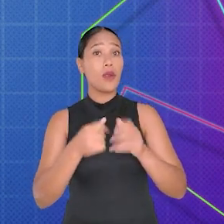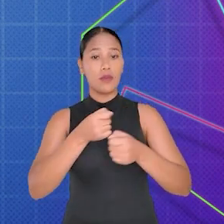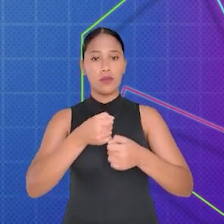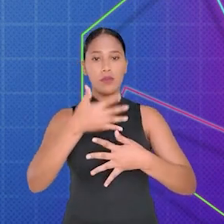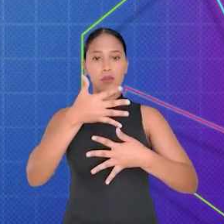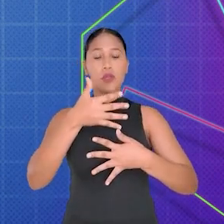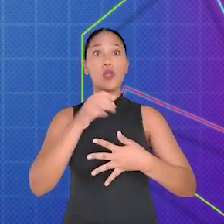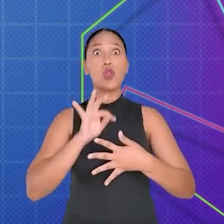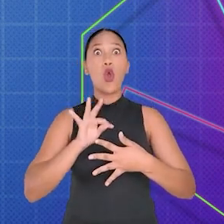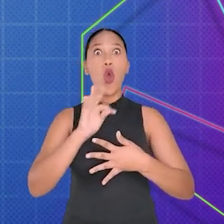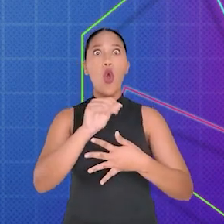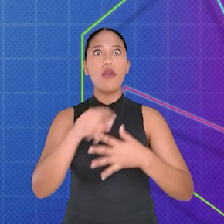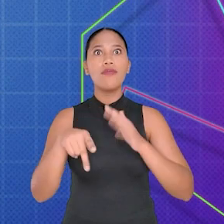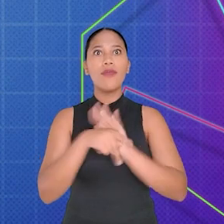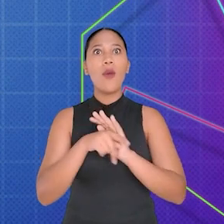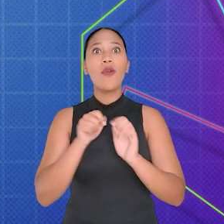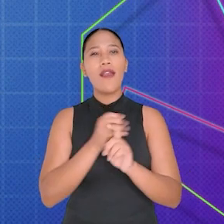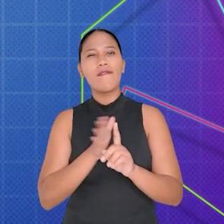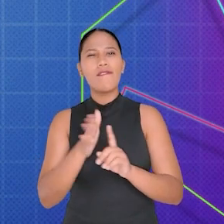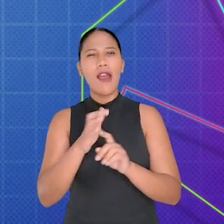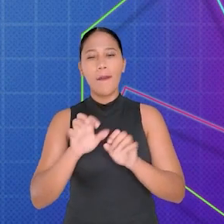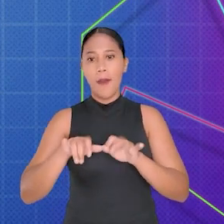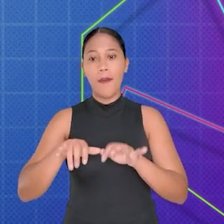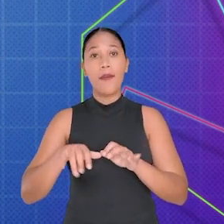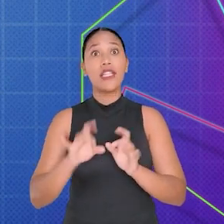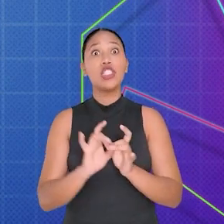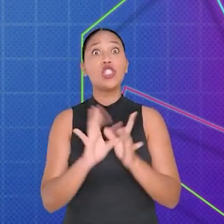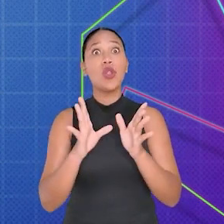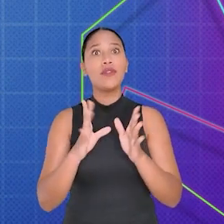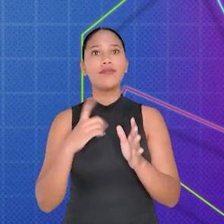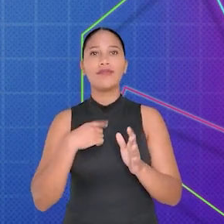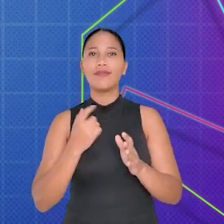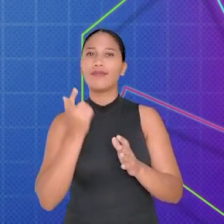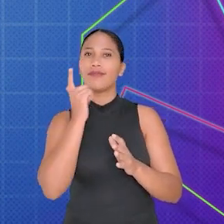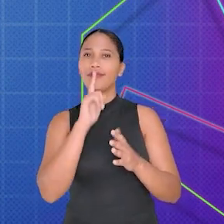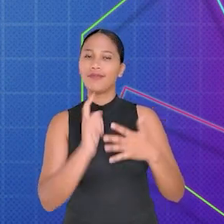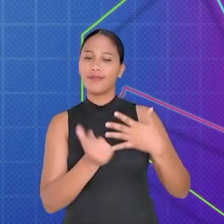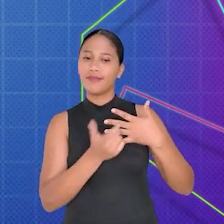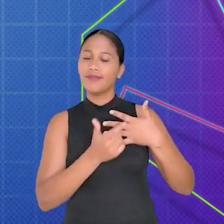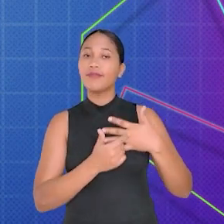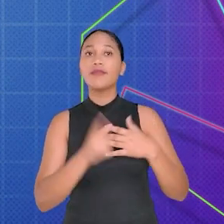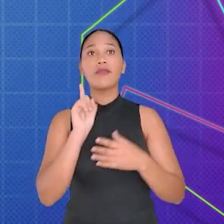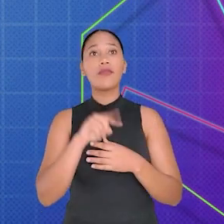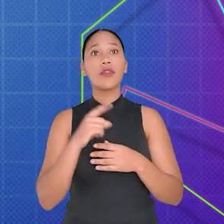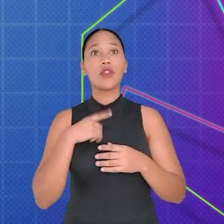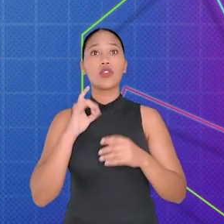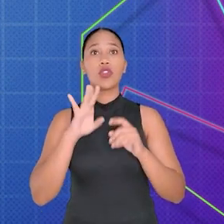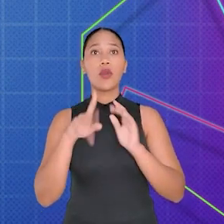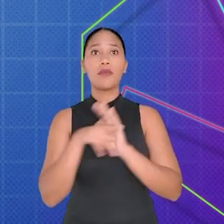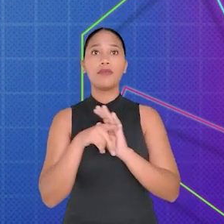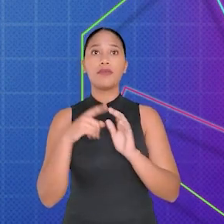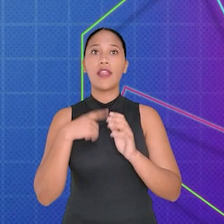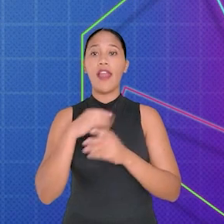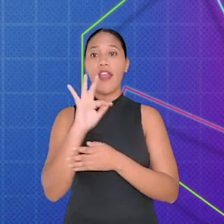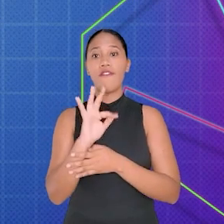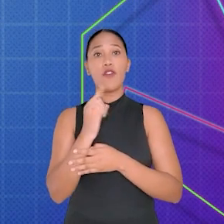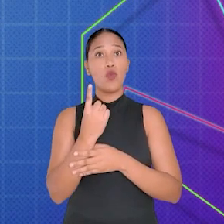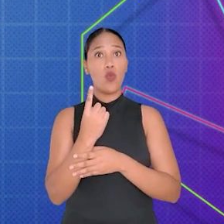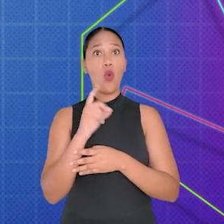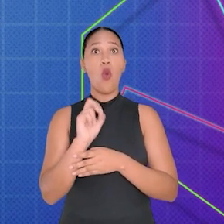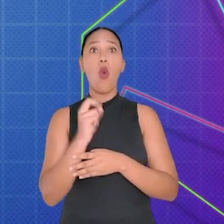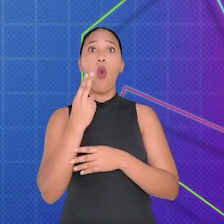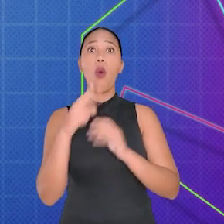no canto superior direito da tela do Blender. A guia de teclas é uma ferramenta útil para aprender novos atalhos do teclado e se familiarizar